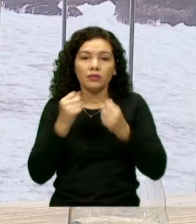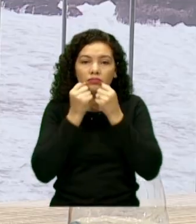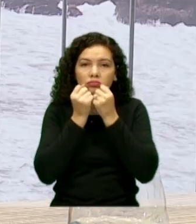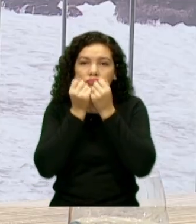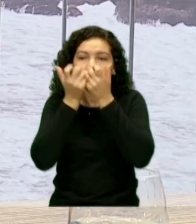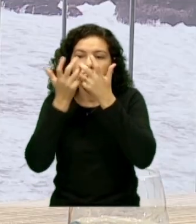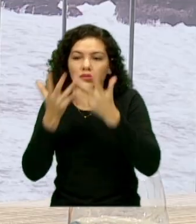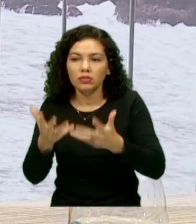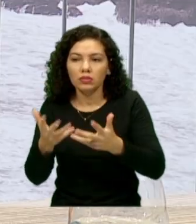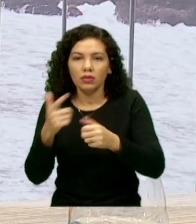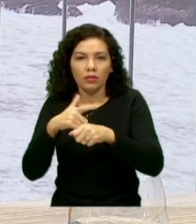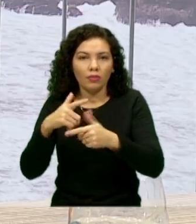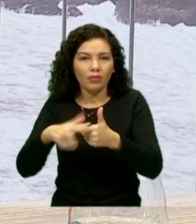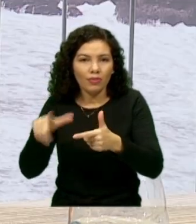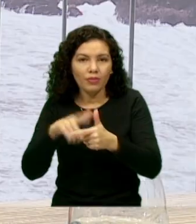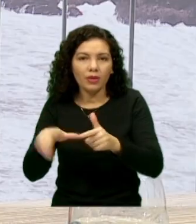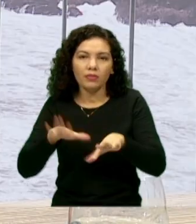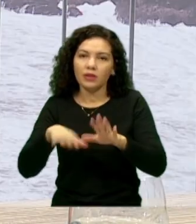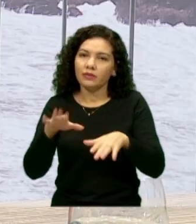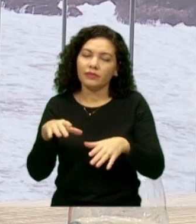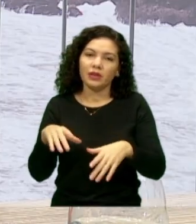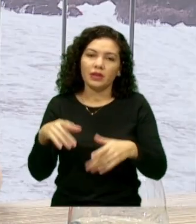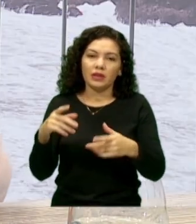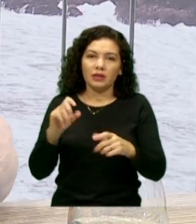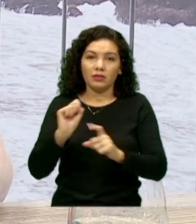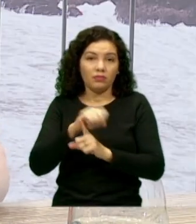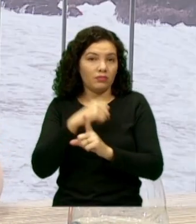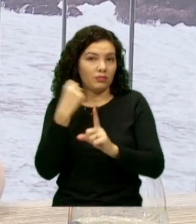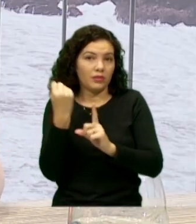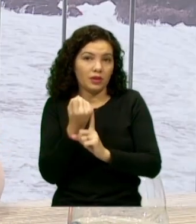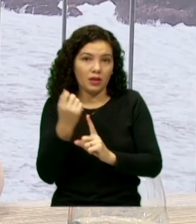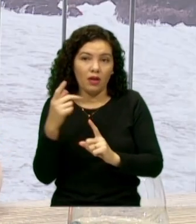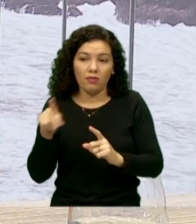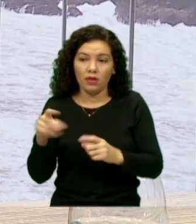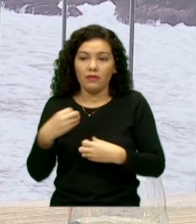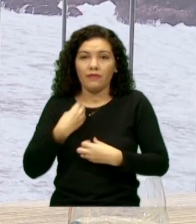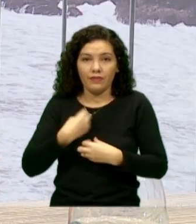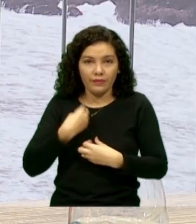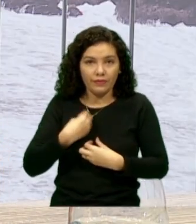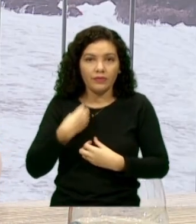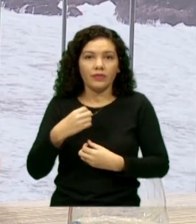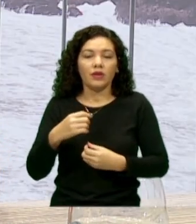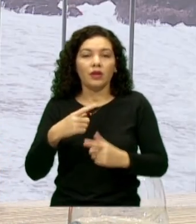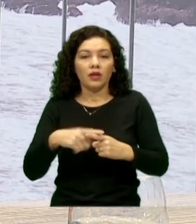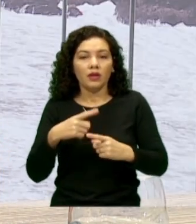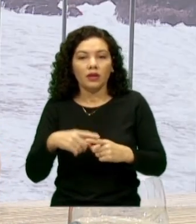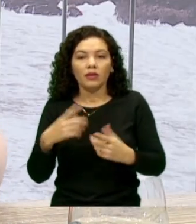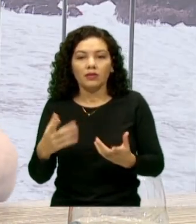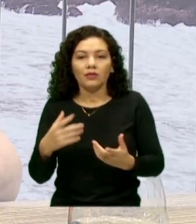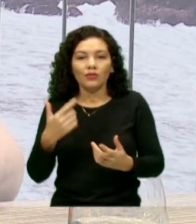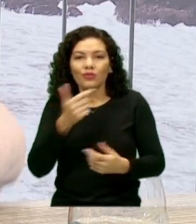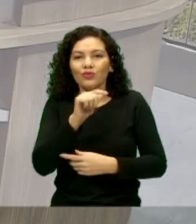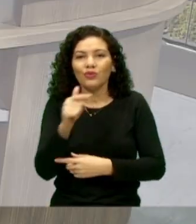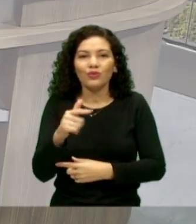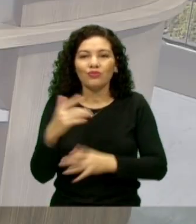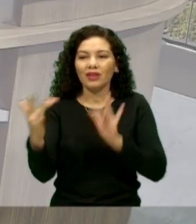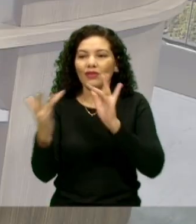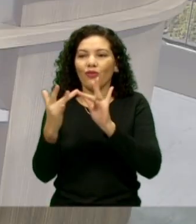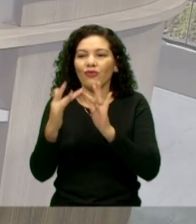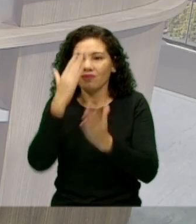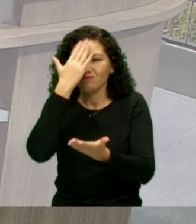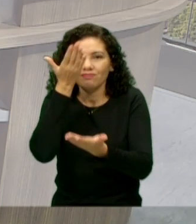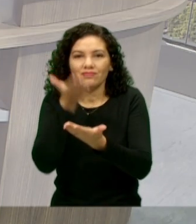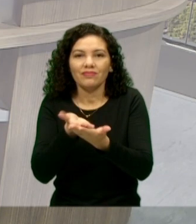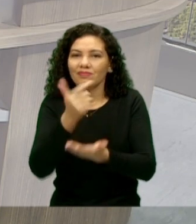situações, problemas, às vezes problemas sociais que ele vive, porque ele não tem